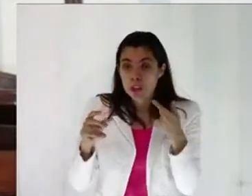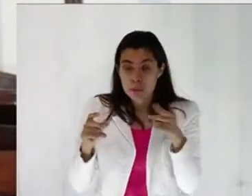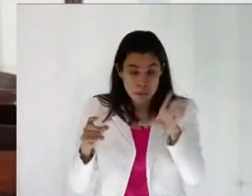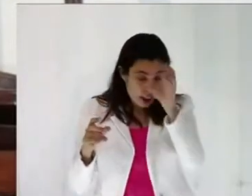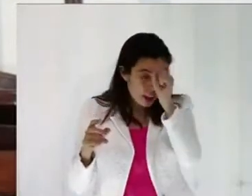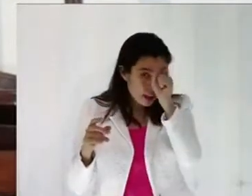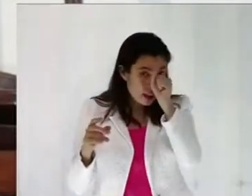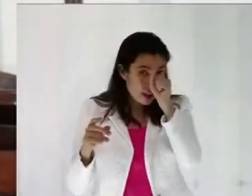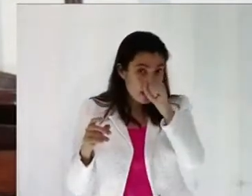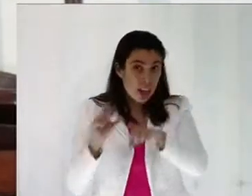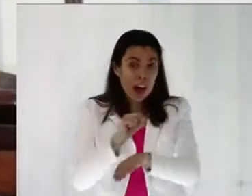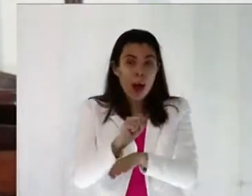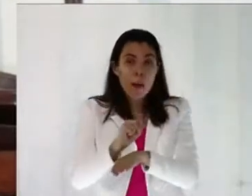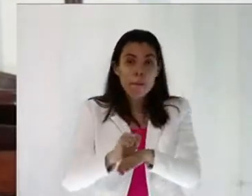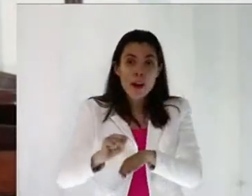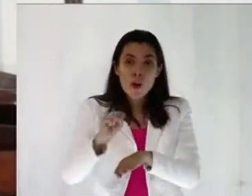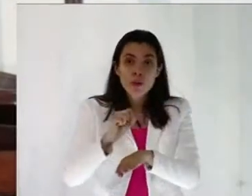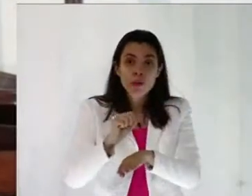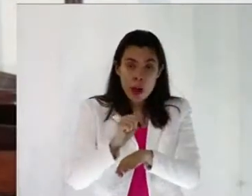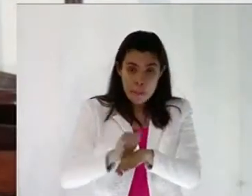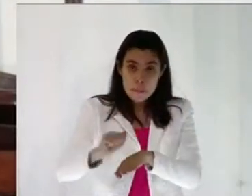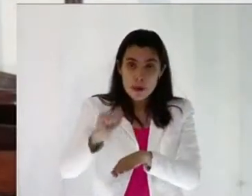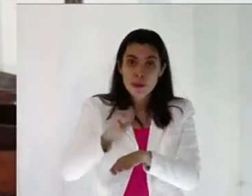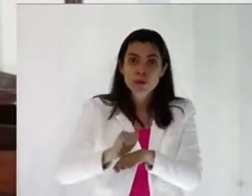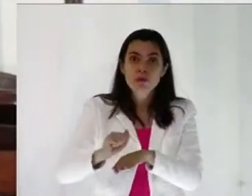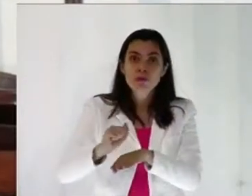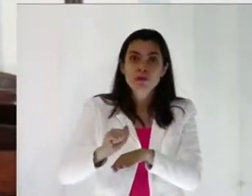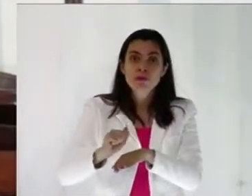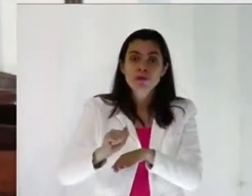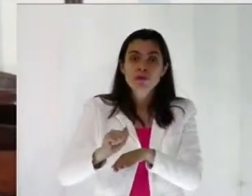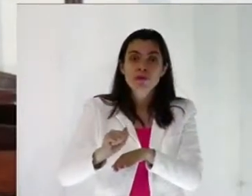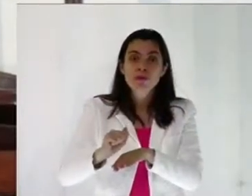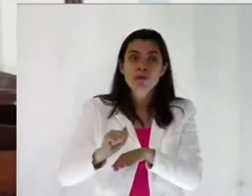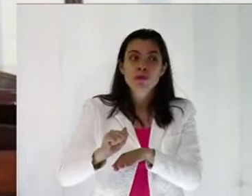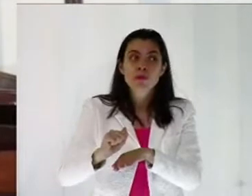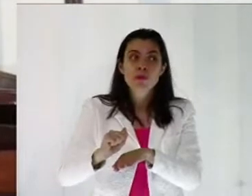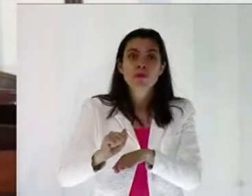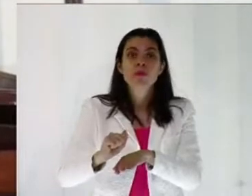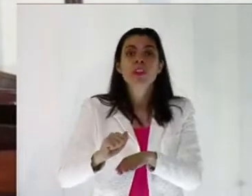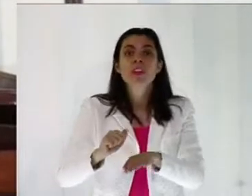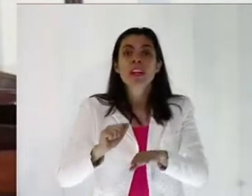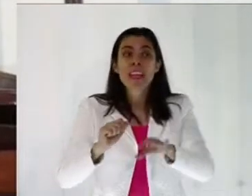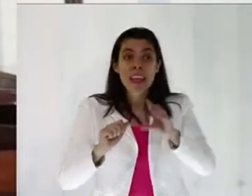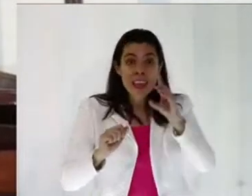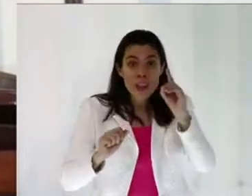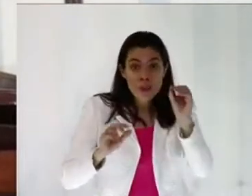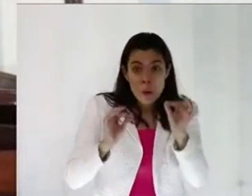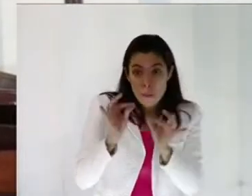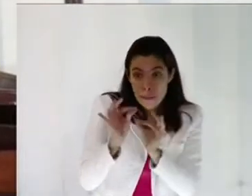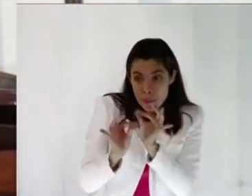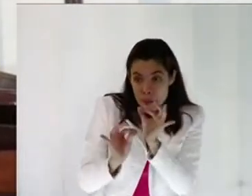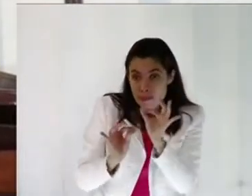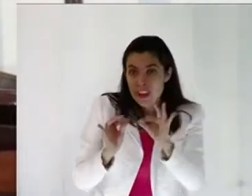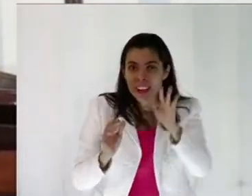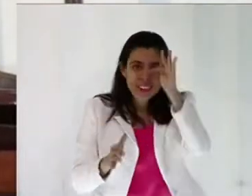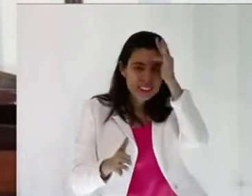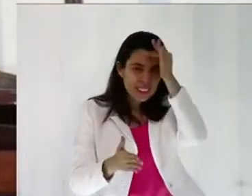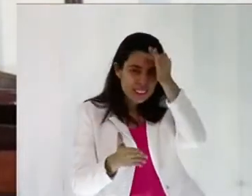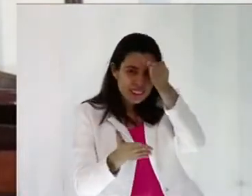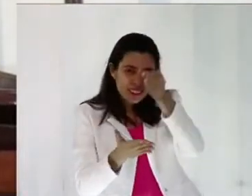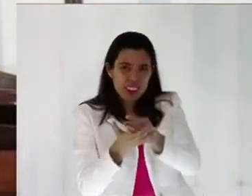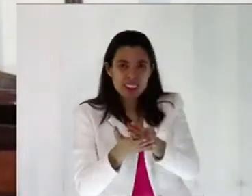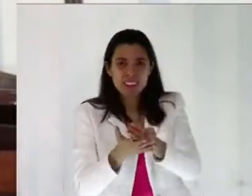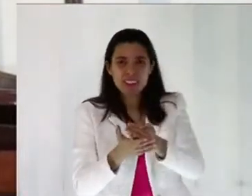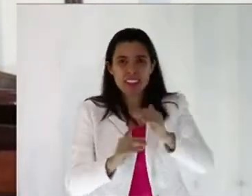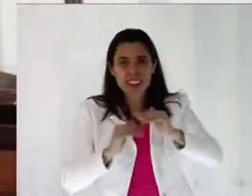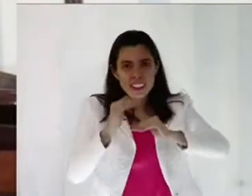fé depositada no Senhor. Sabemos que quando ele recebeu aquele chamado registrado no capítulo 12, Abraão,